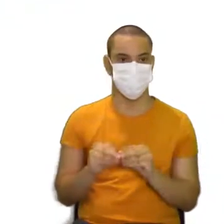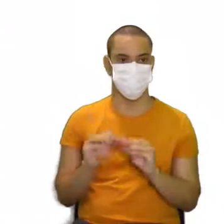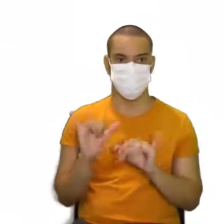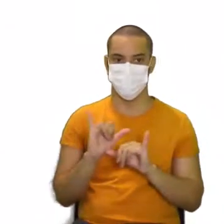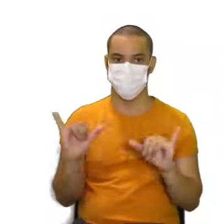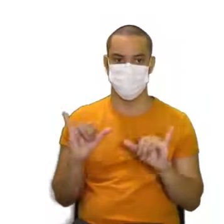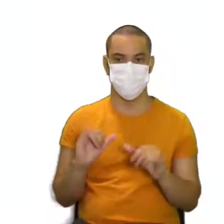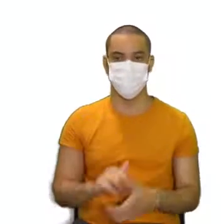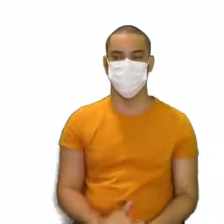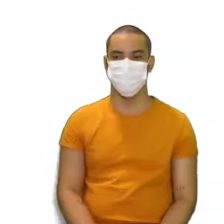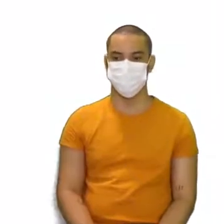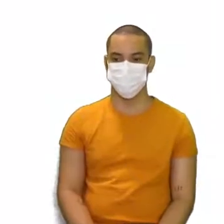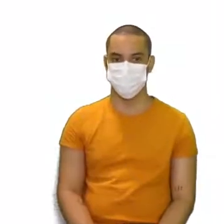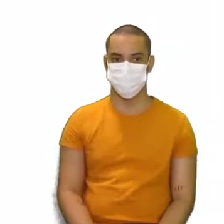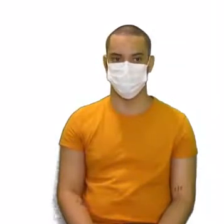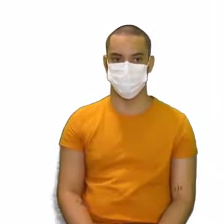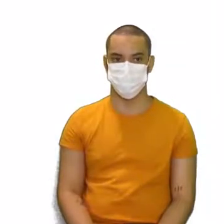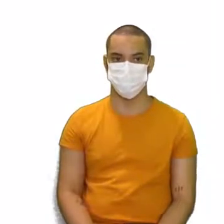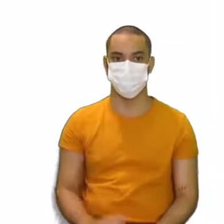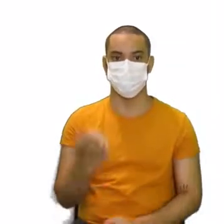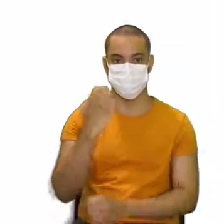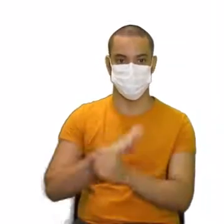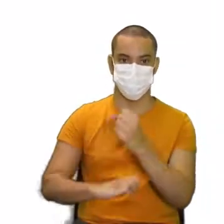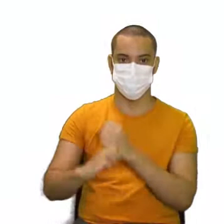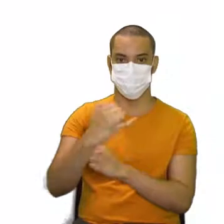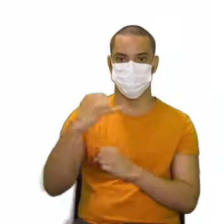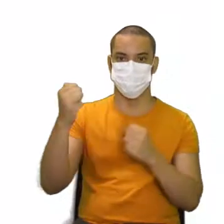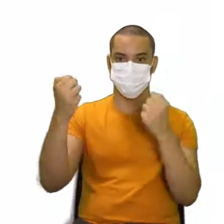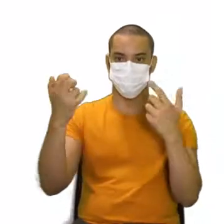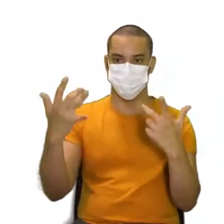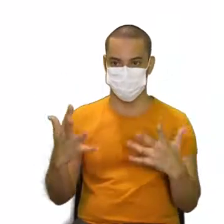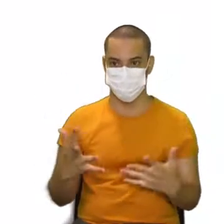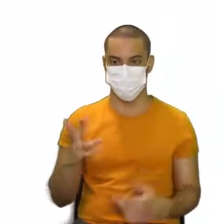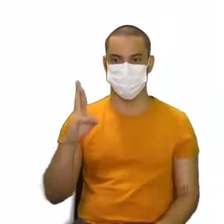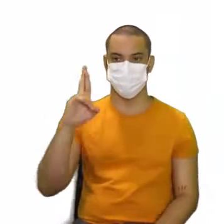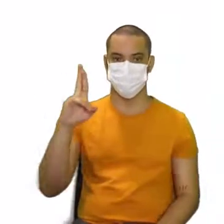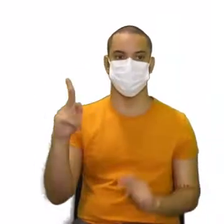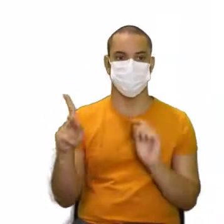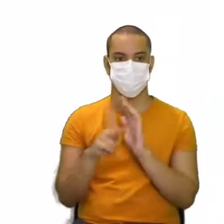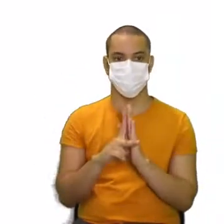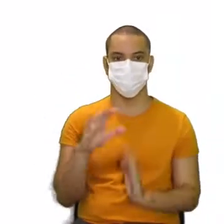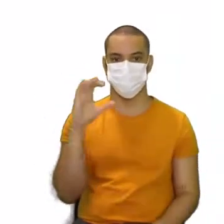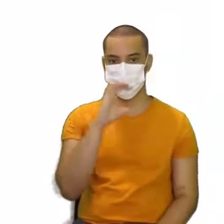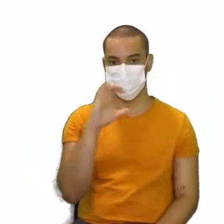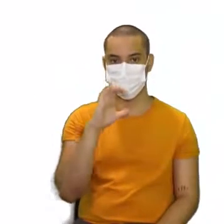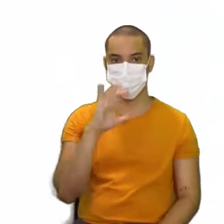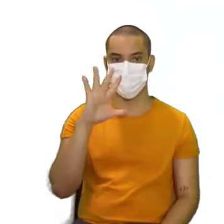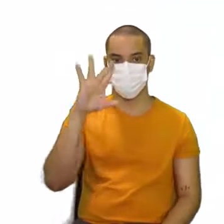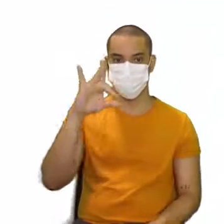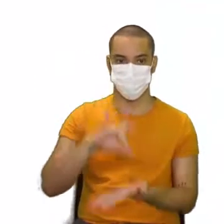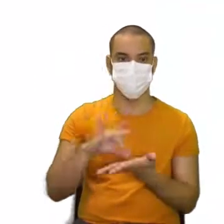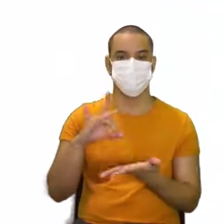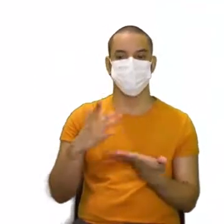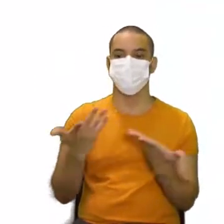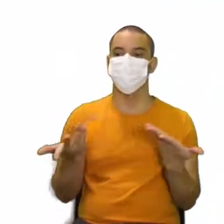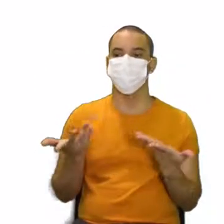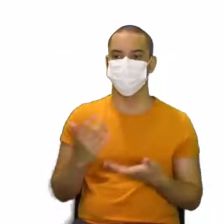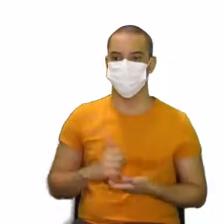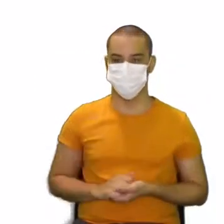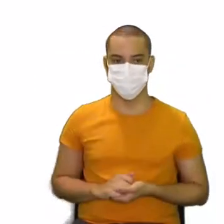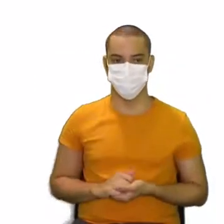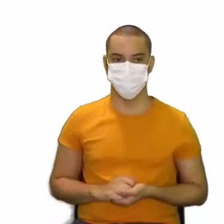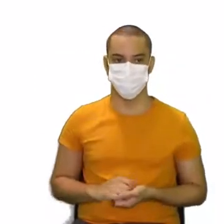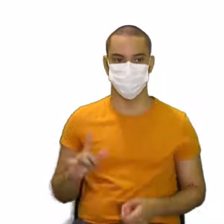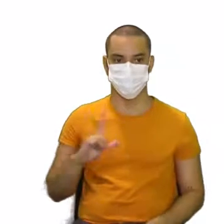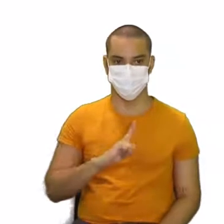tranquilo e o elétron descreve uma trajetória circular de raio R cuja velocidade pode ser determinada já que